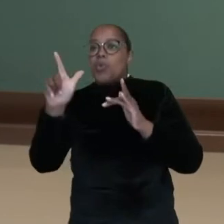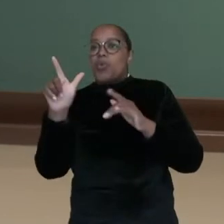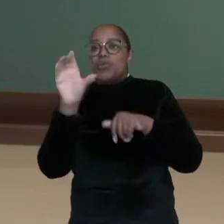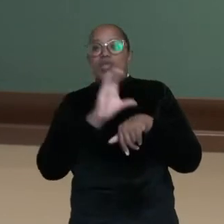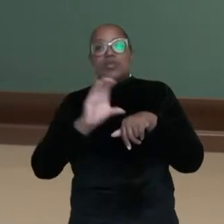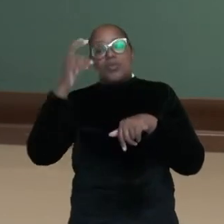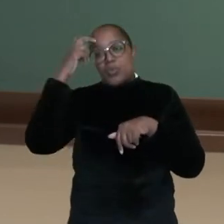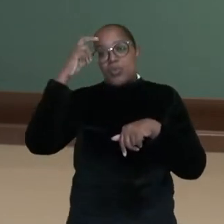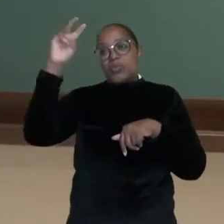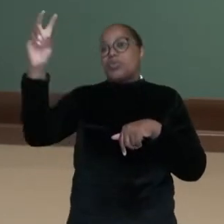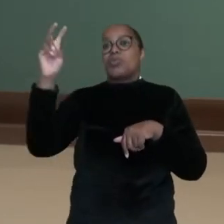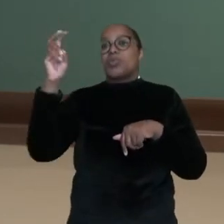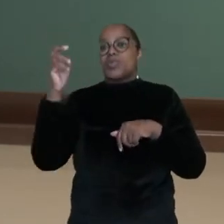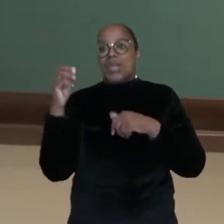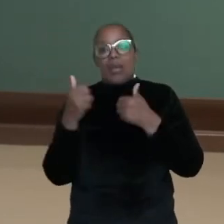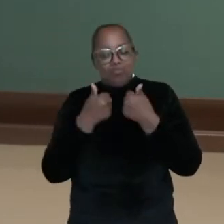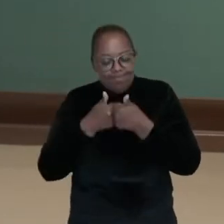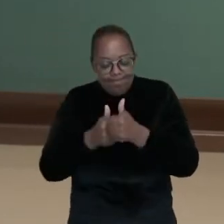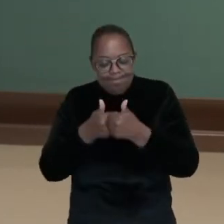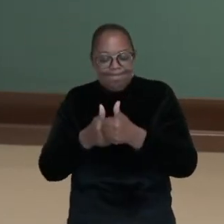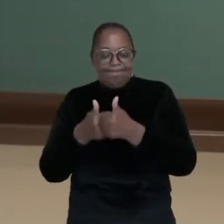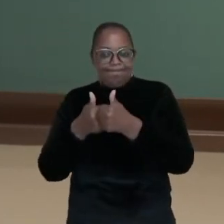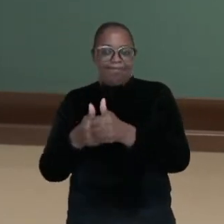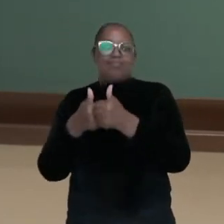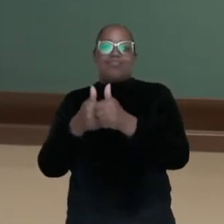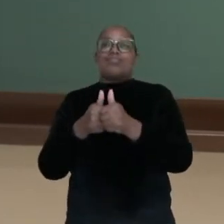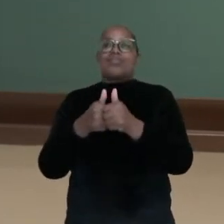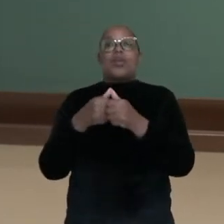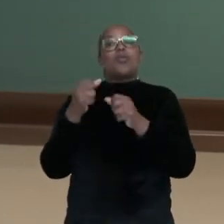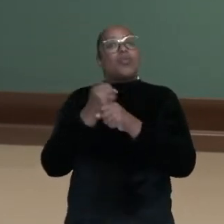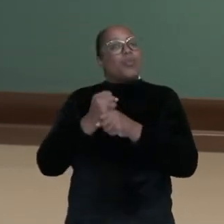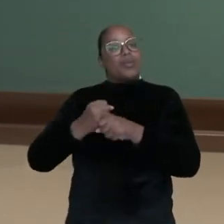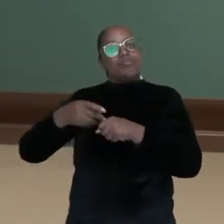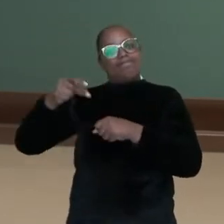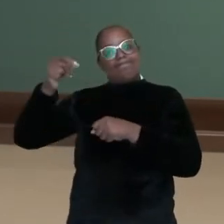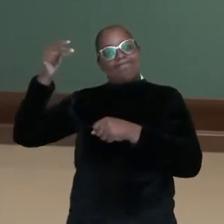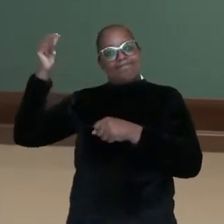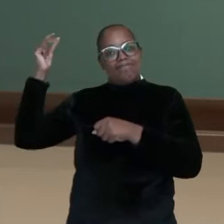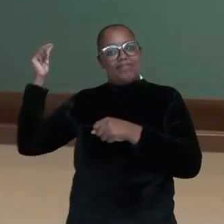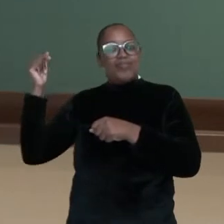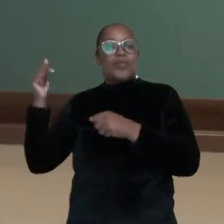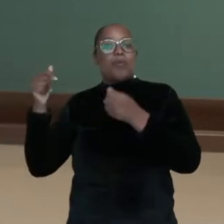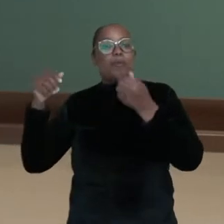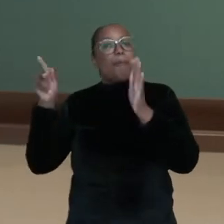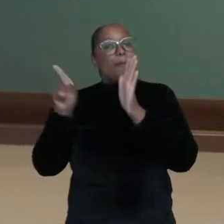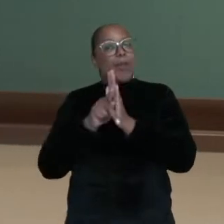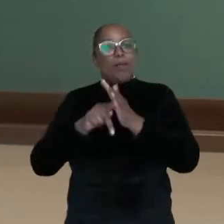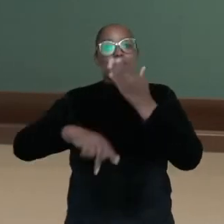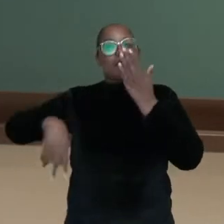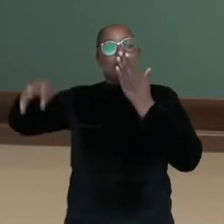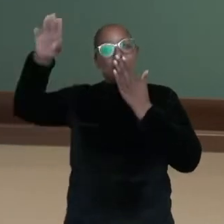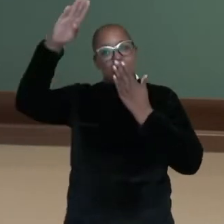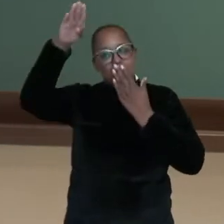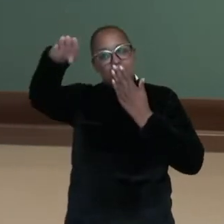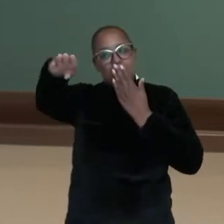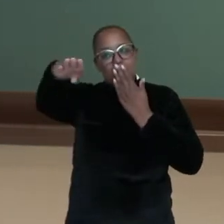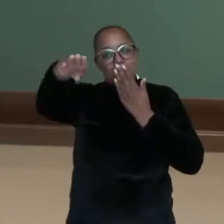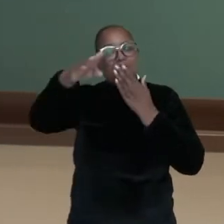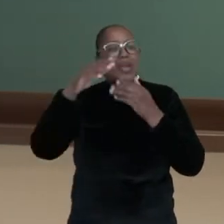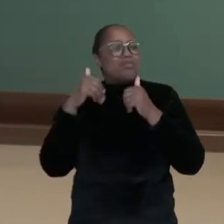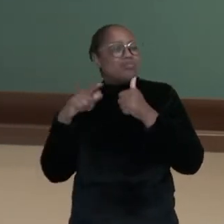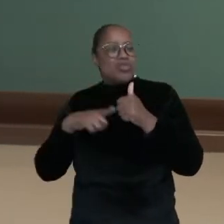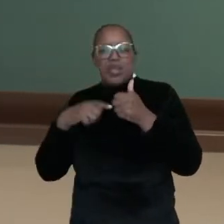eram perseguidas na época, né? Então a gente vê nessa época nazista a